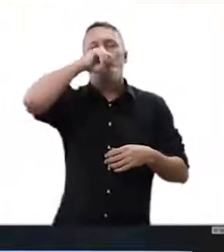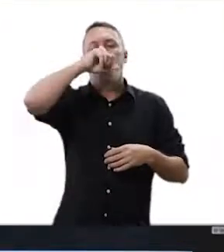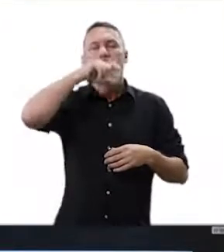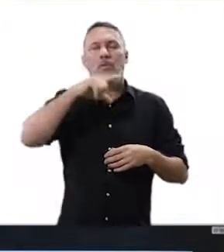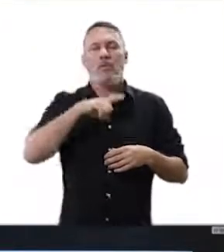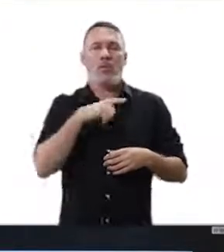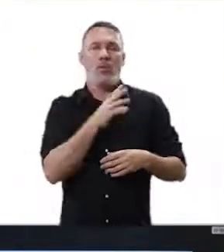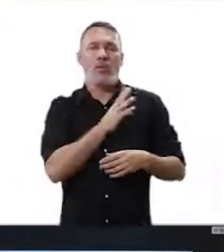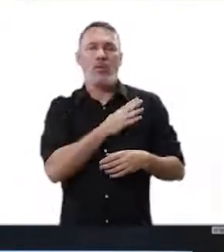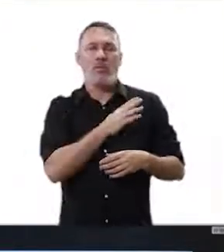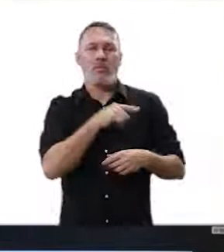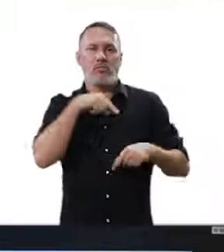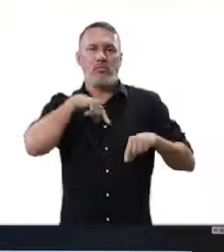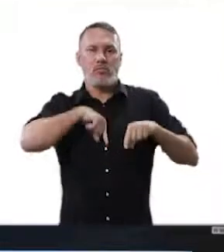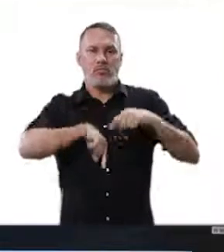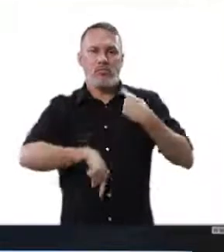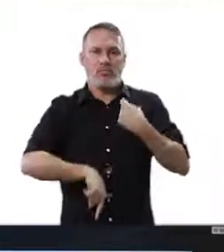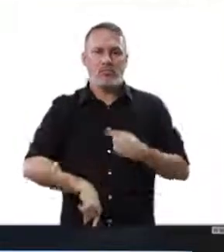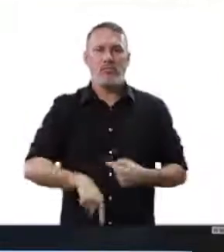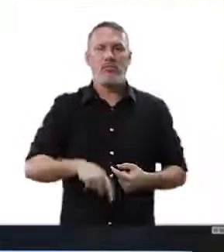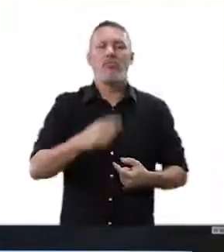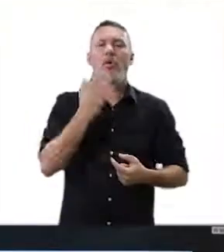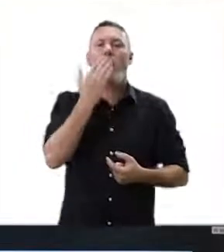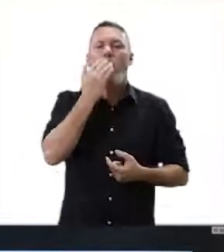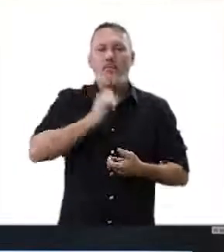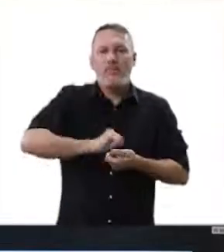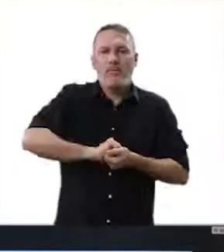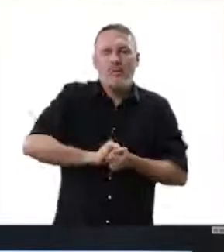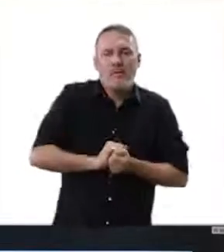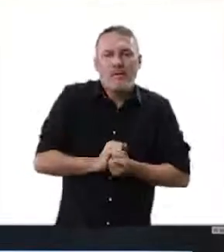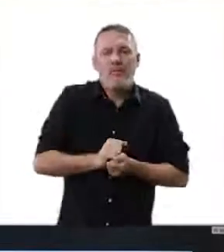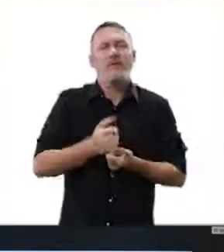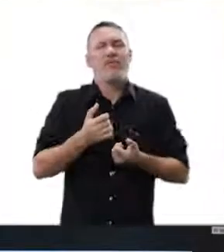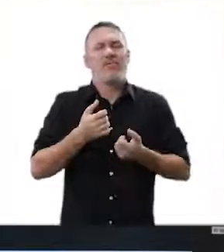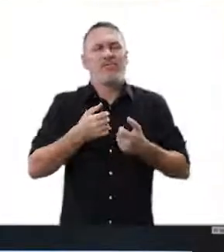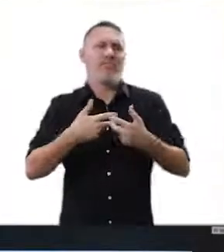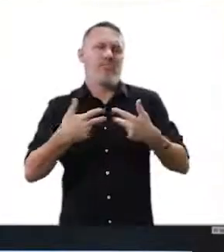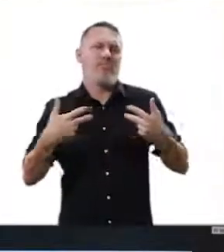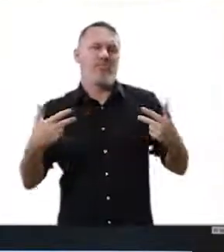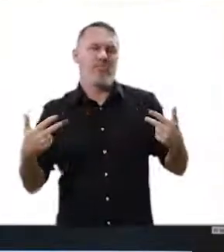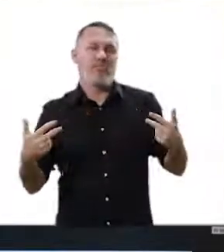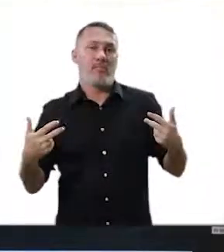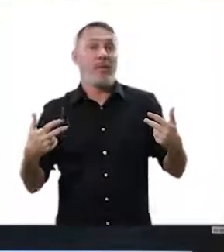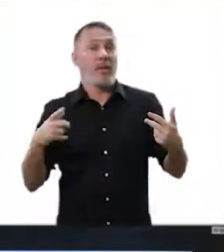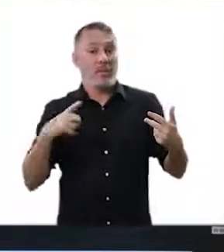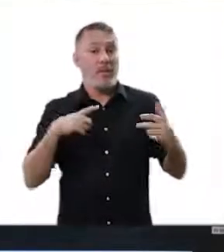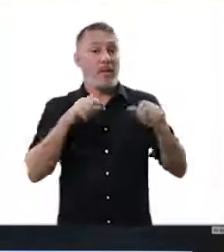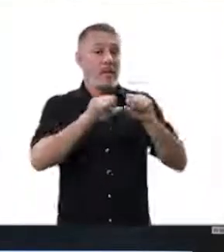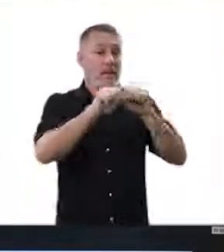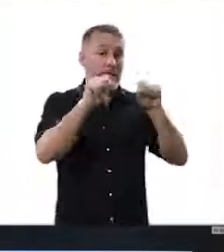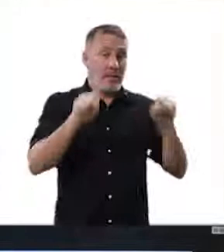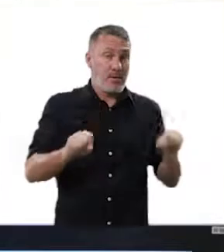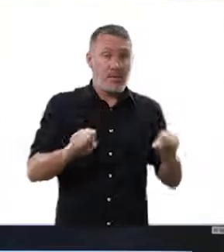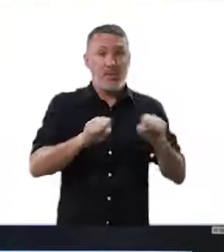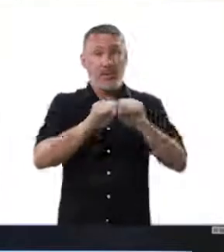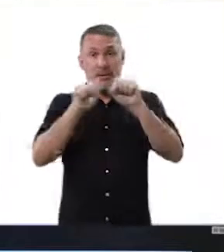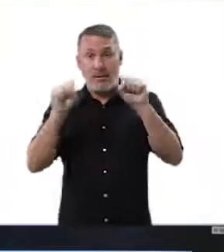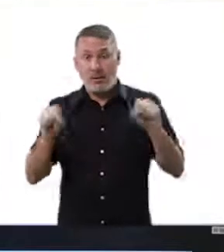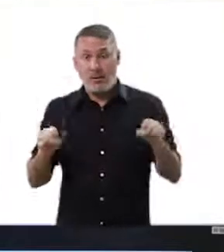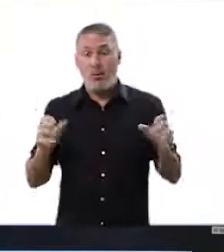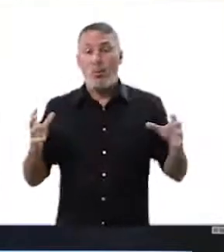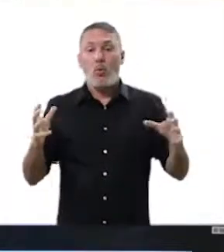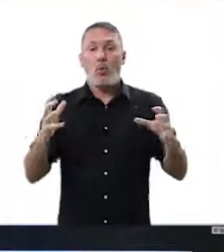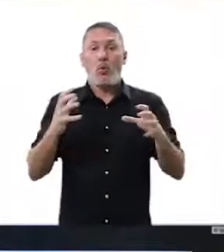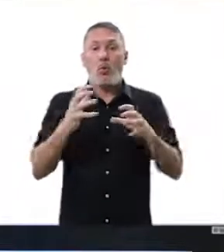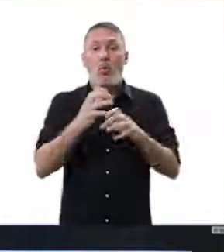sistema digestório, entre todos os outros. E o conjunto de todos esses sistemas constitui, então, o organismo,